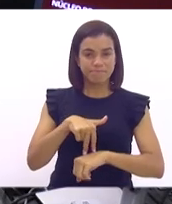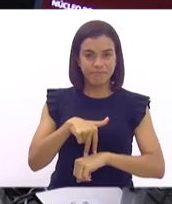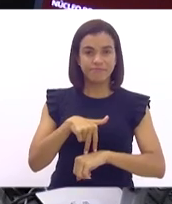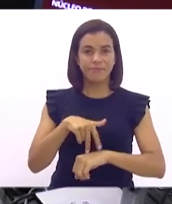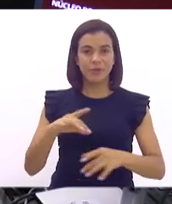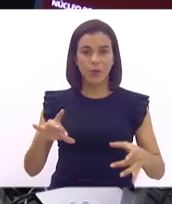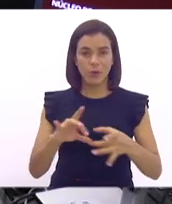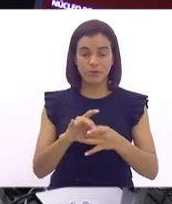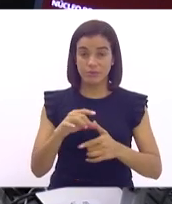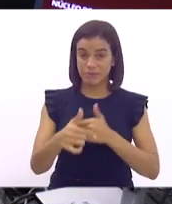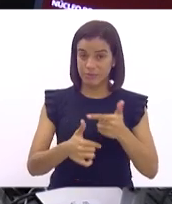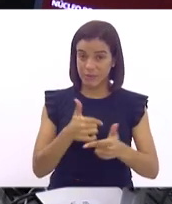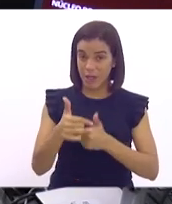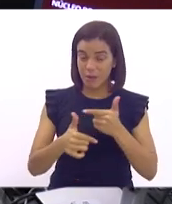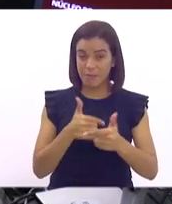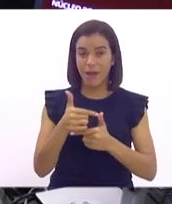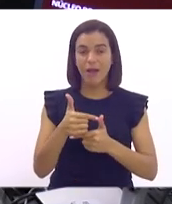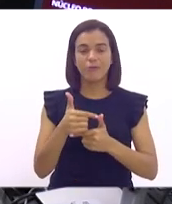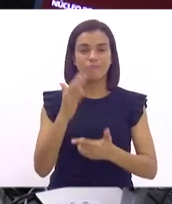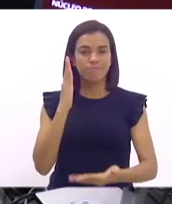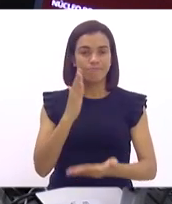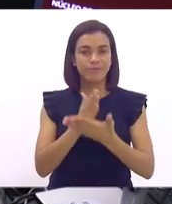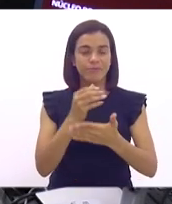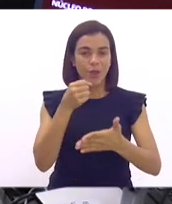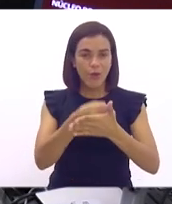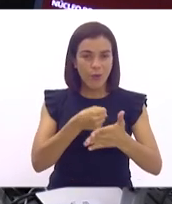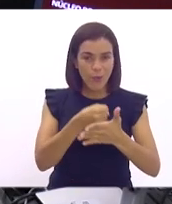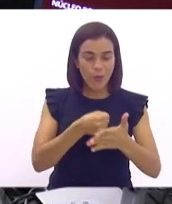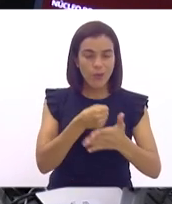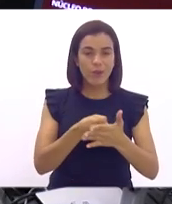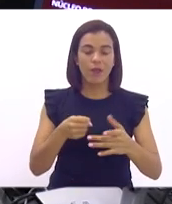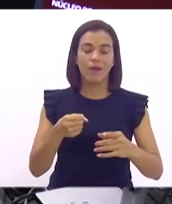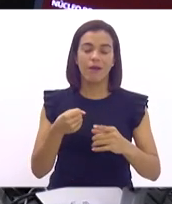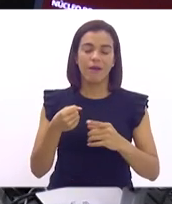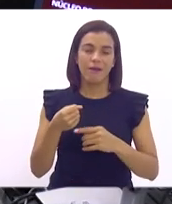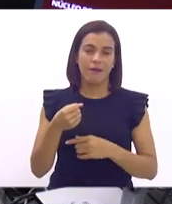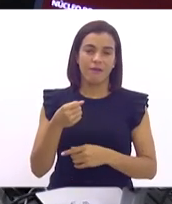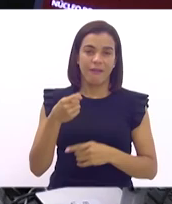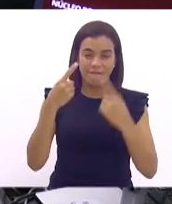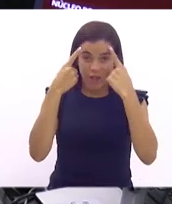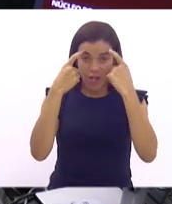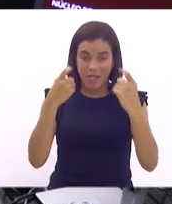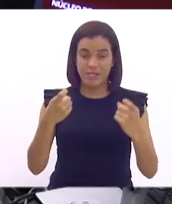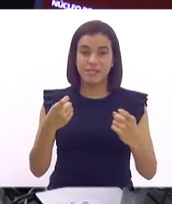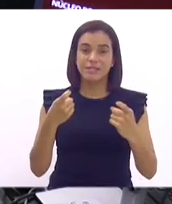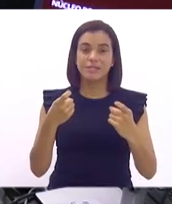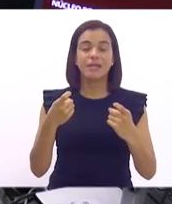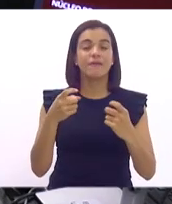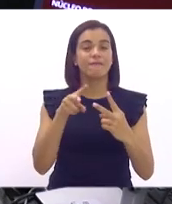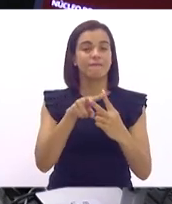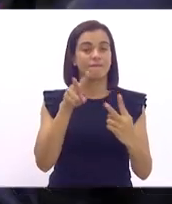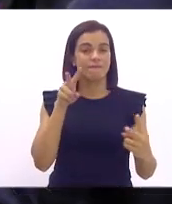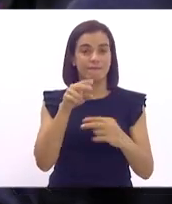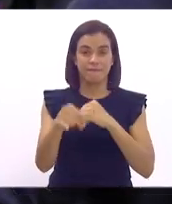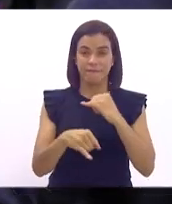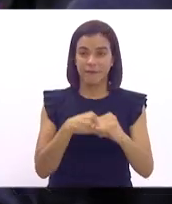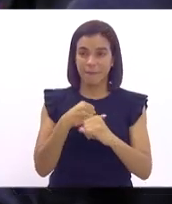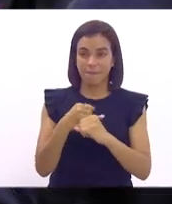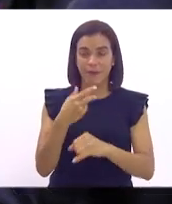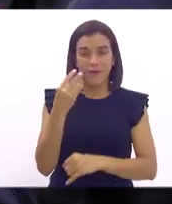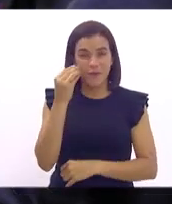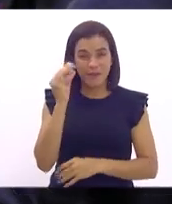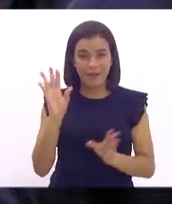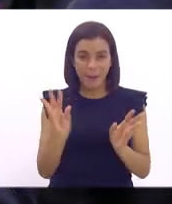consolidar um trabalho frente ao enfrentamento à violência contra a mulher em todos os espaços. Então, nesse, a gente está falando aqui de violência cibernética. Eu vou tentar